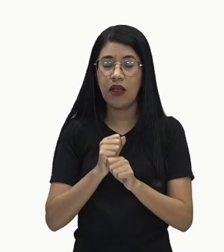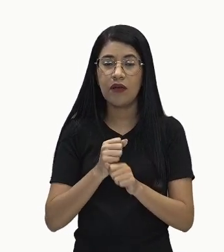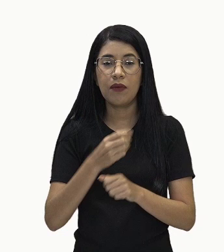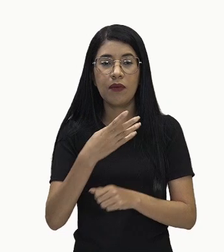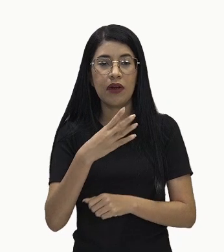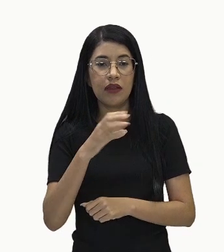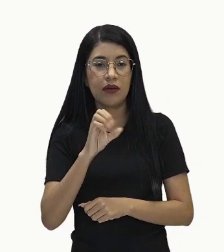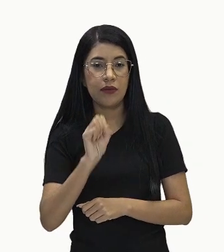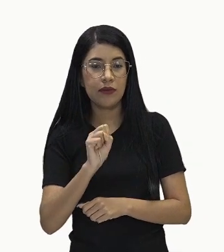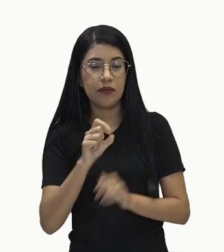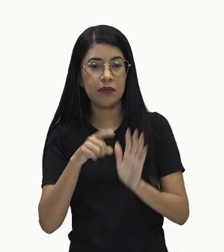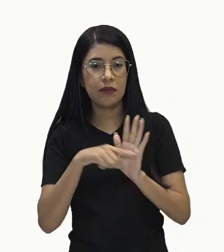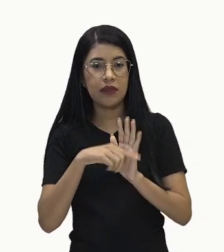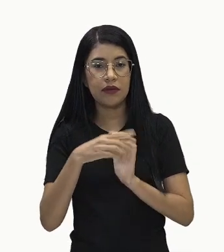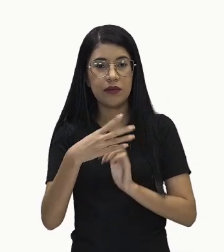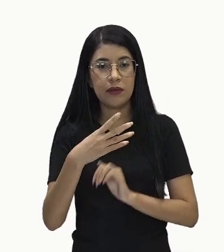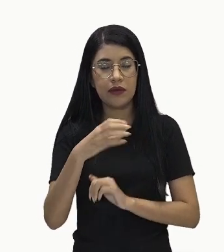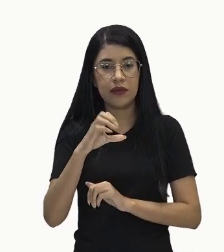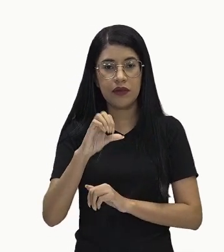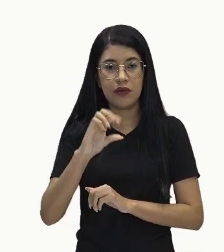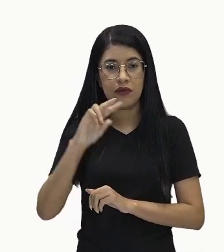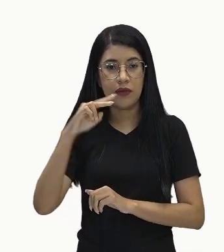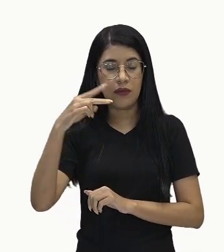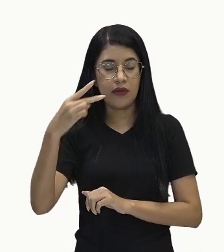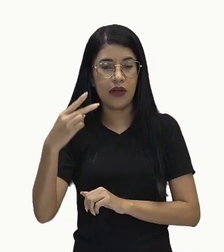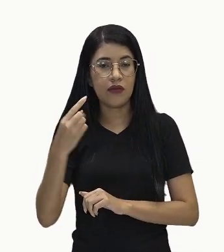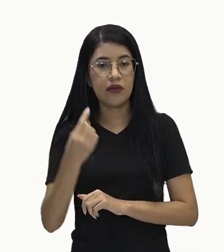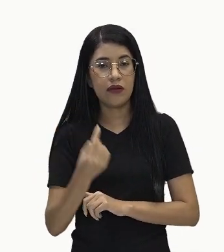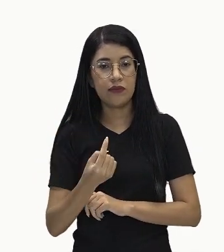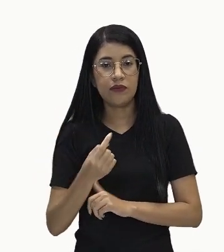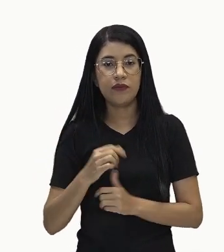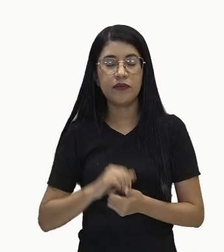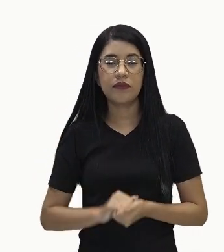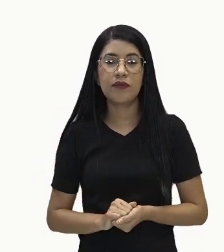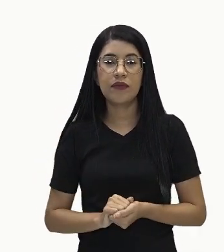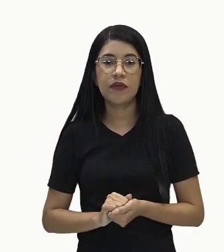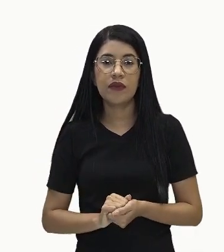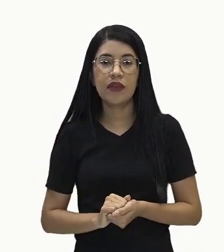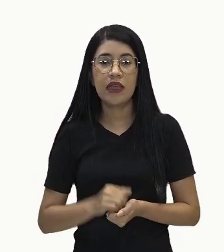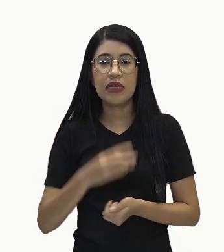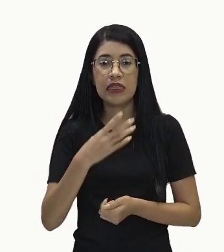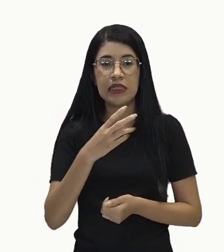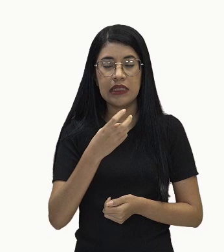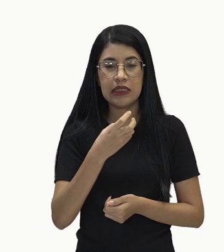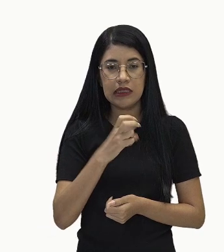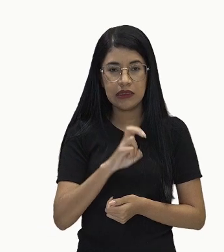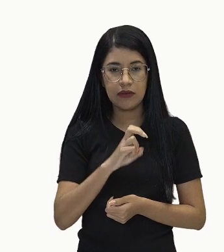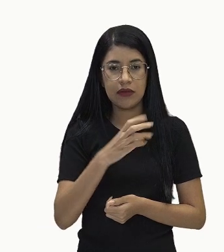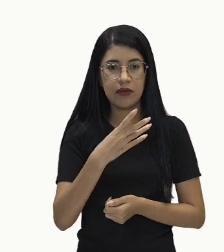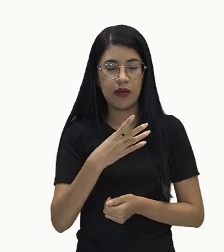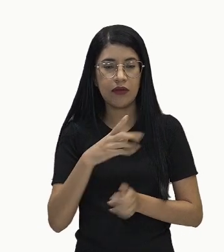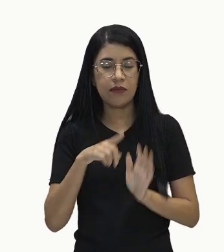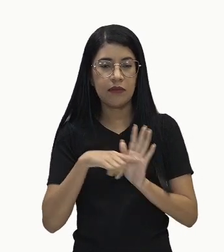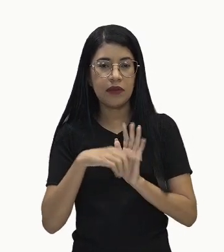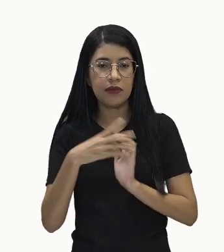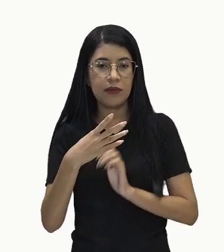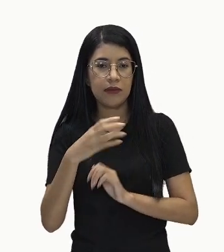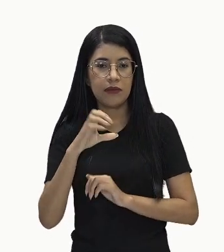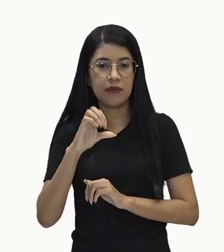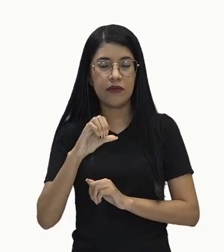variância. Muito bem. Aí calcula aqui, né? 48 menos 49 vai dar menos 1 ao